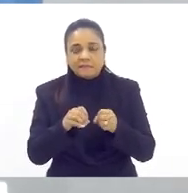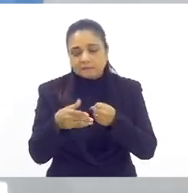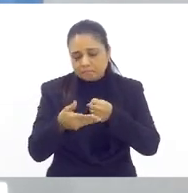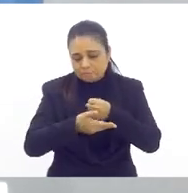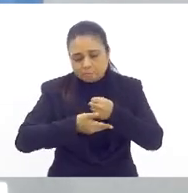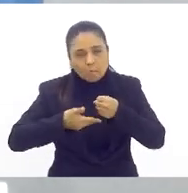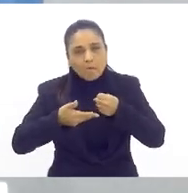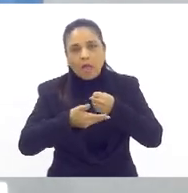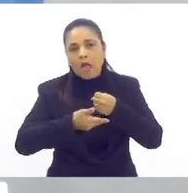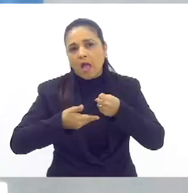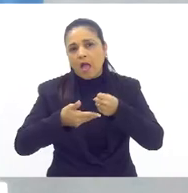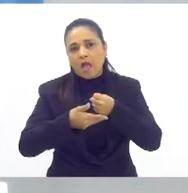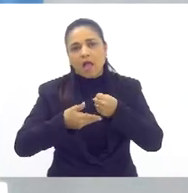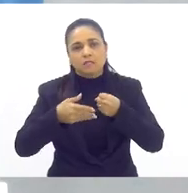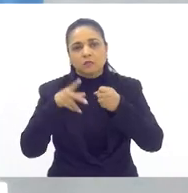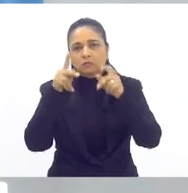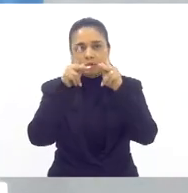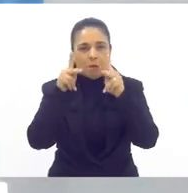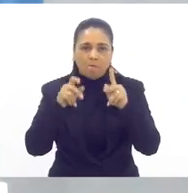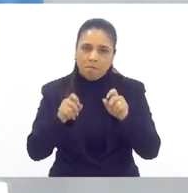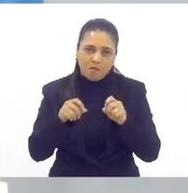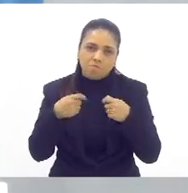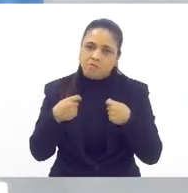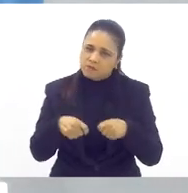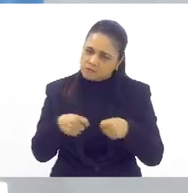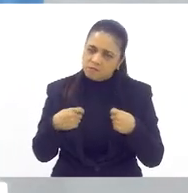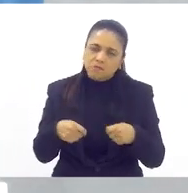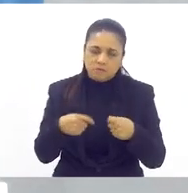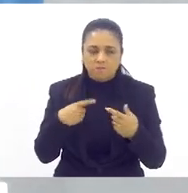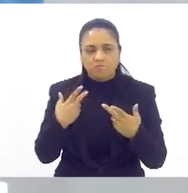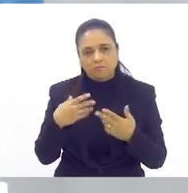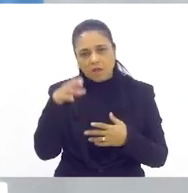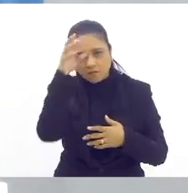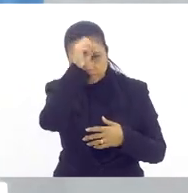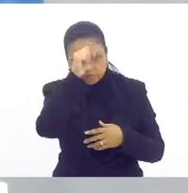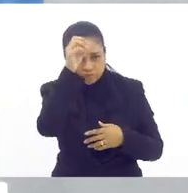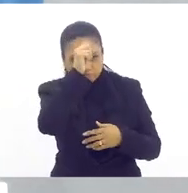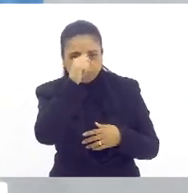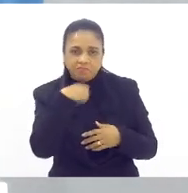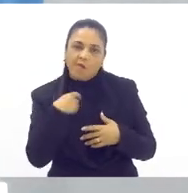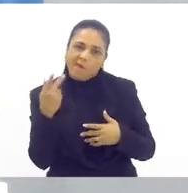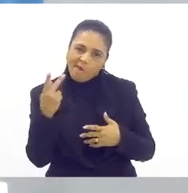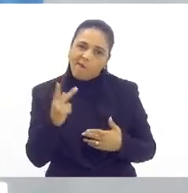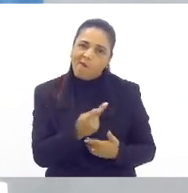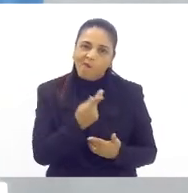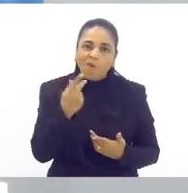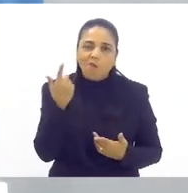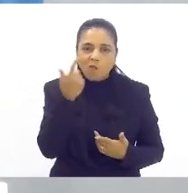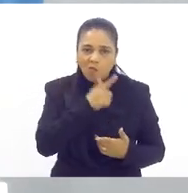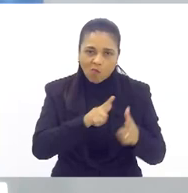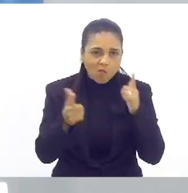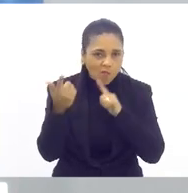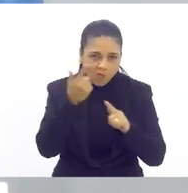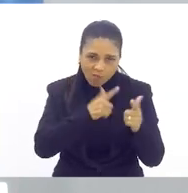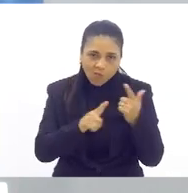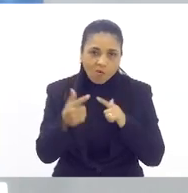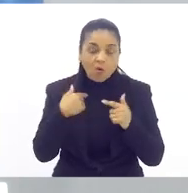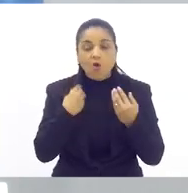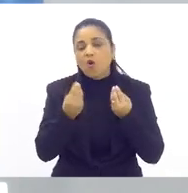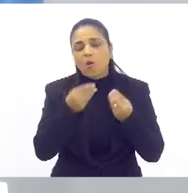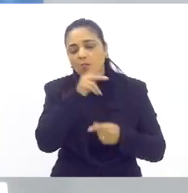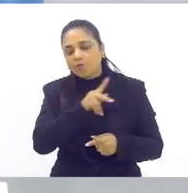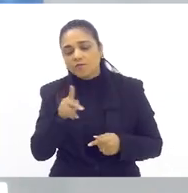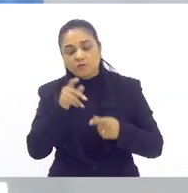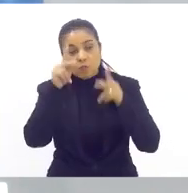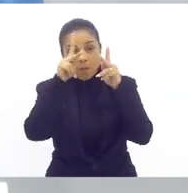condições para se ter paz para que o conhecimento aconteça né então a gente como professor vai ter paz para ensinar